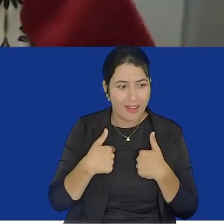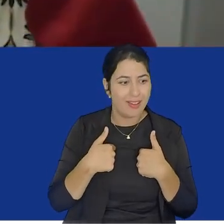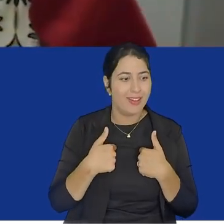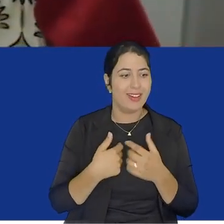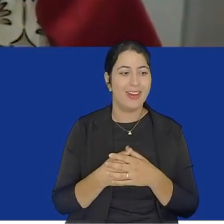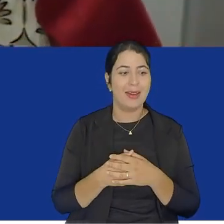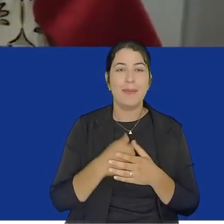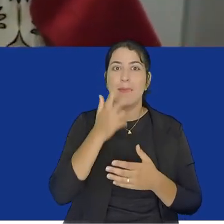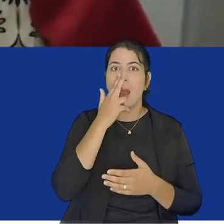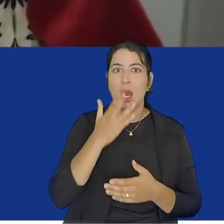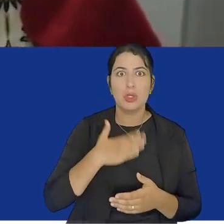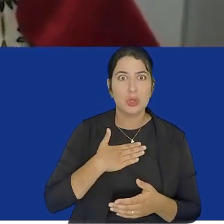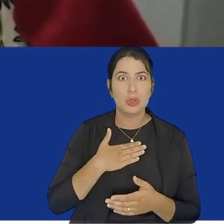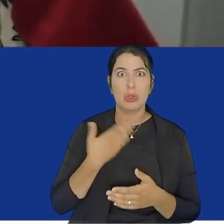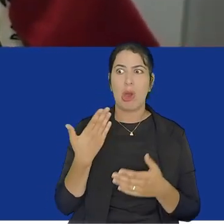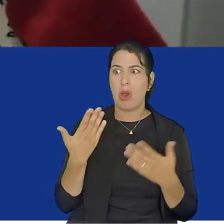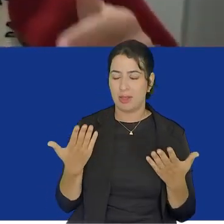bicho.